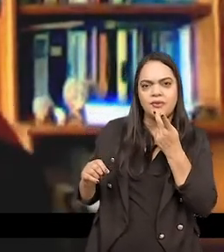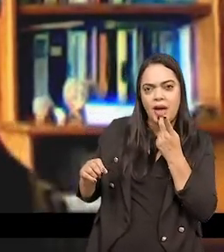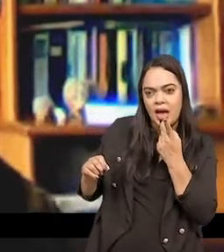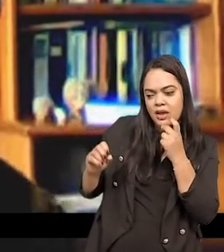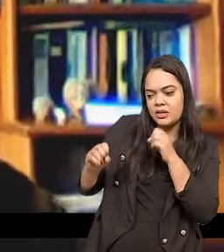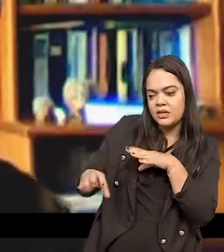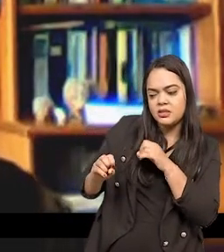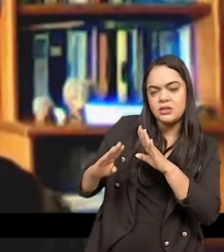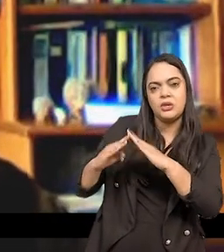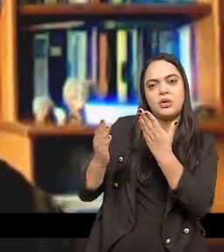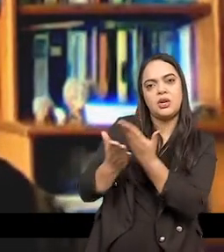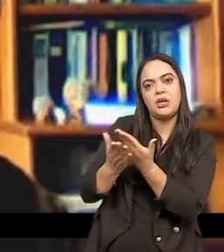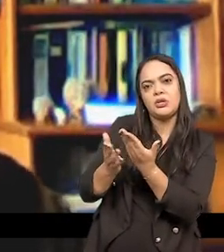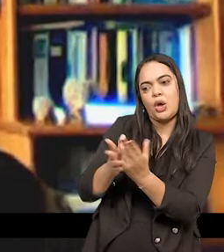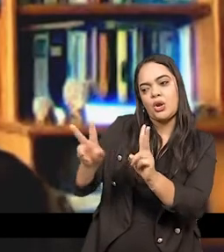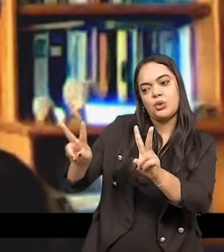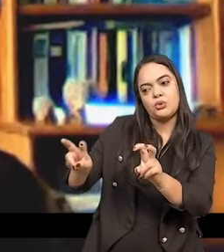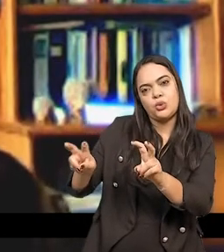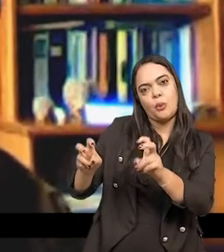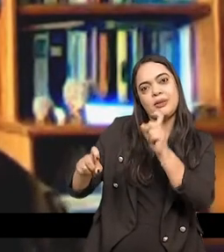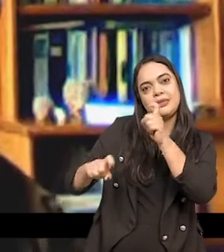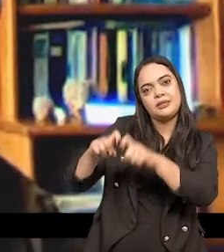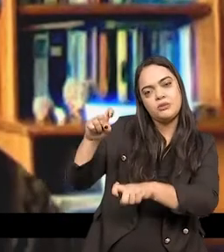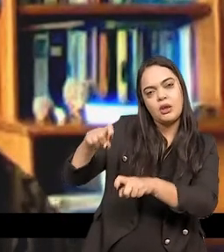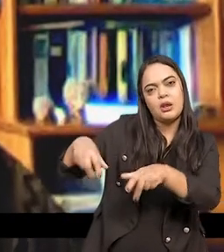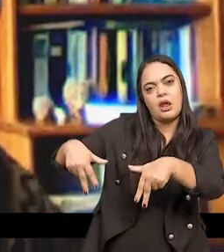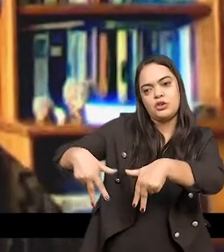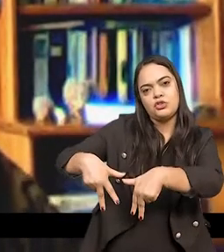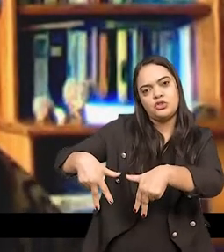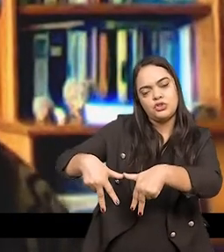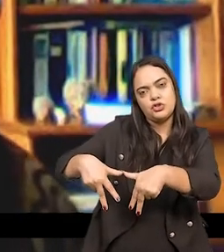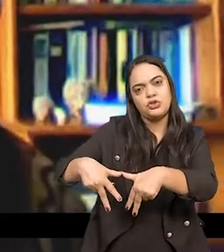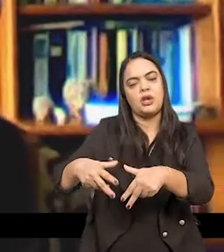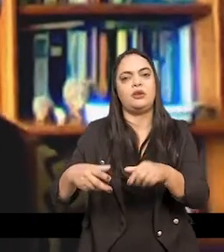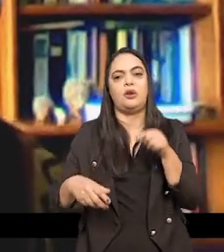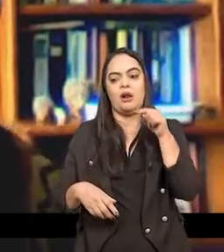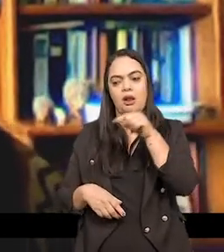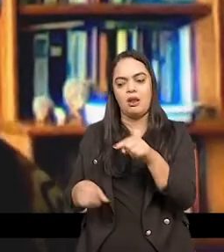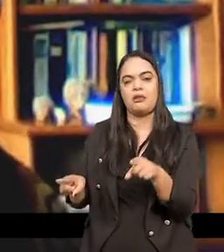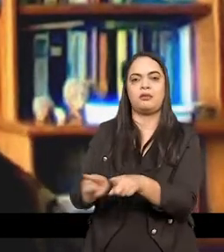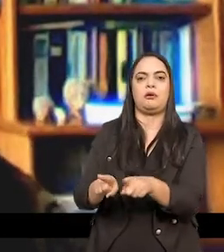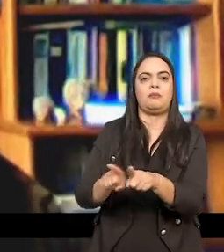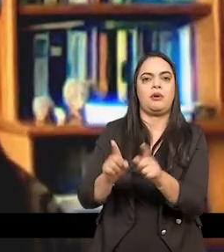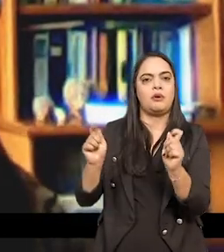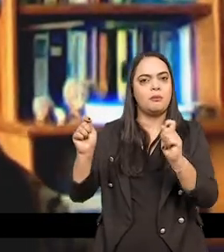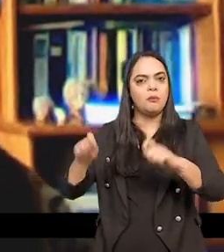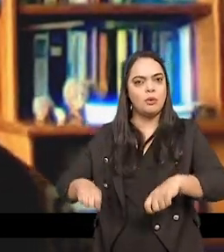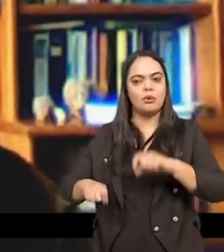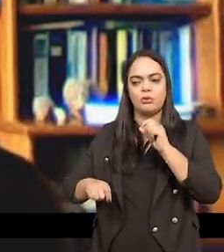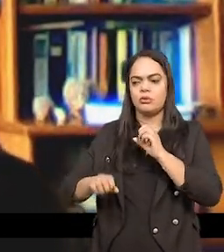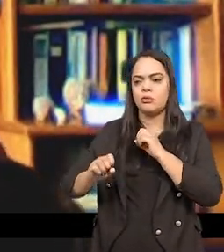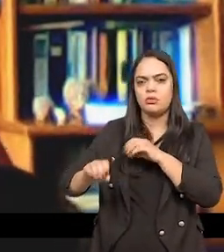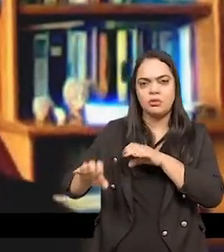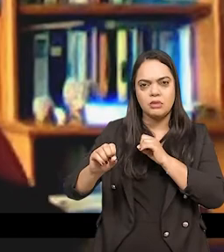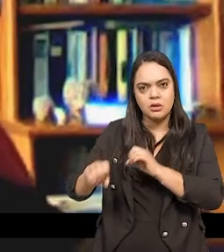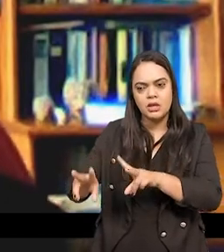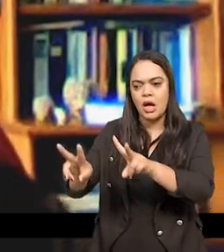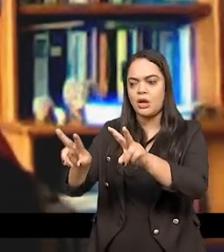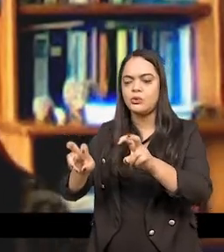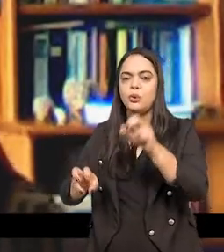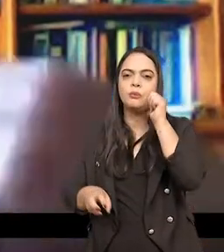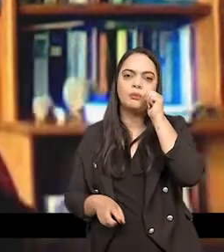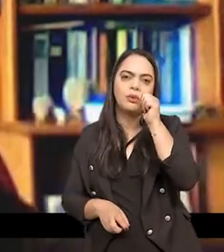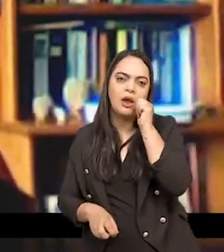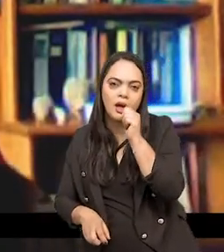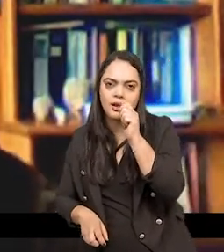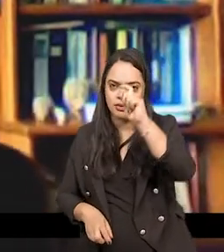escola, é nesse lugar também que eu poderei desmontar. Não só a questão das mulheres, a questão dos negros e negras,